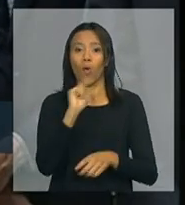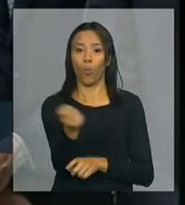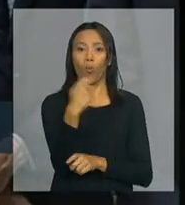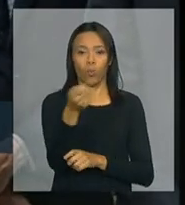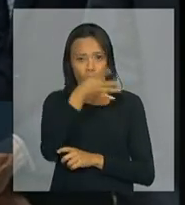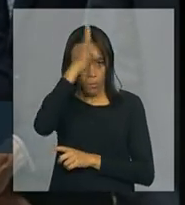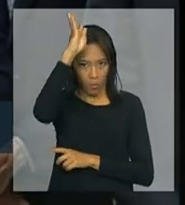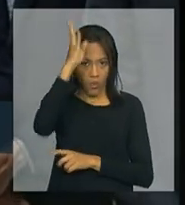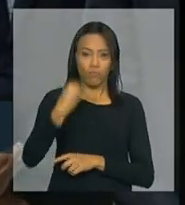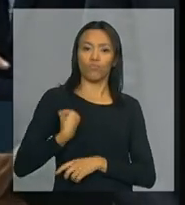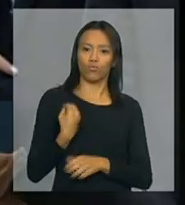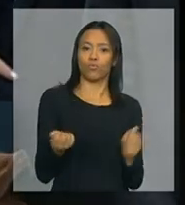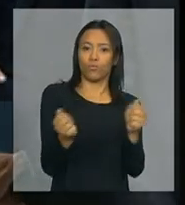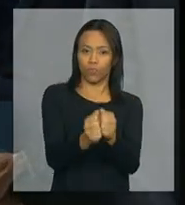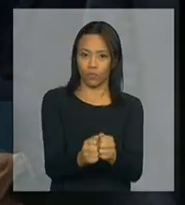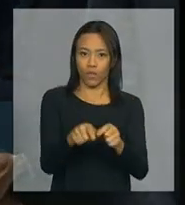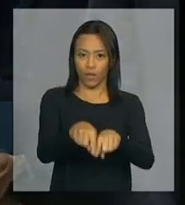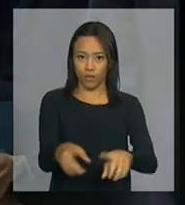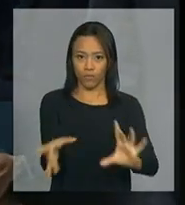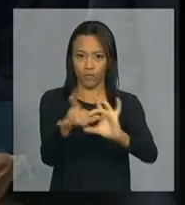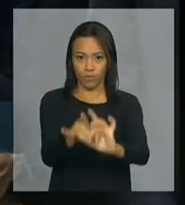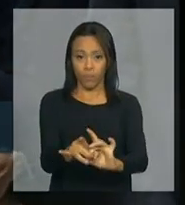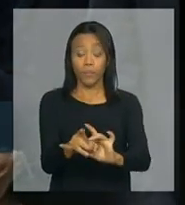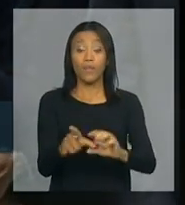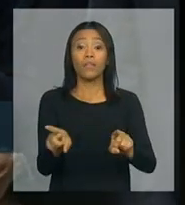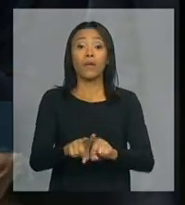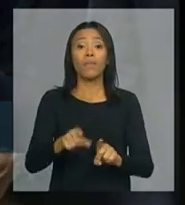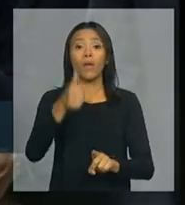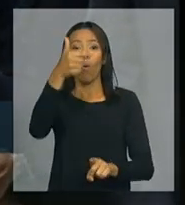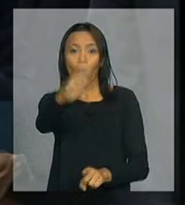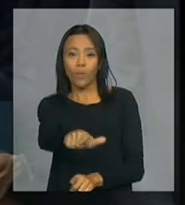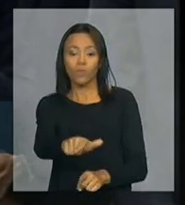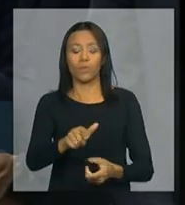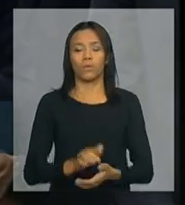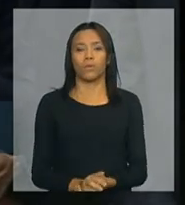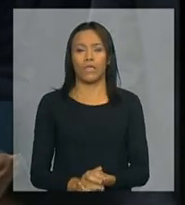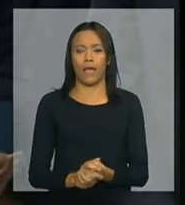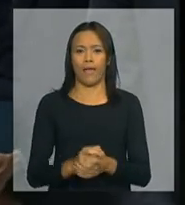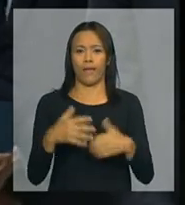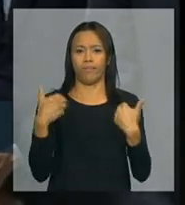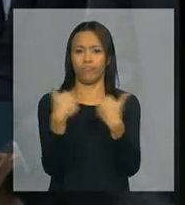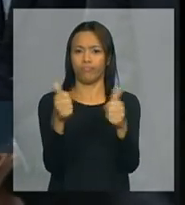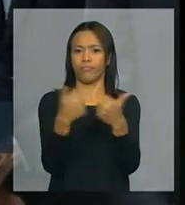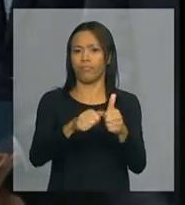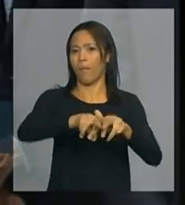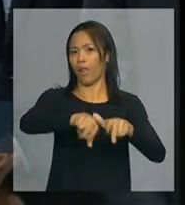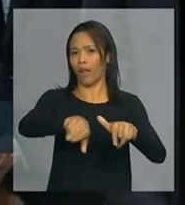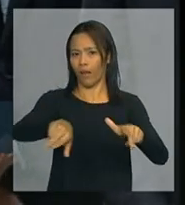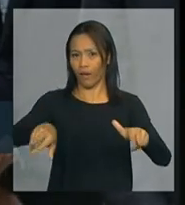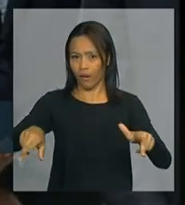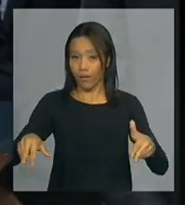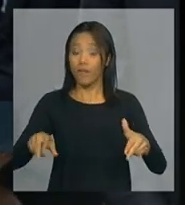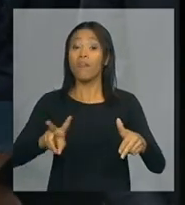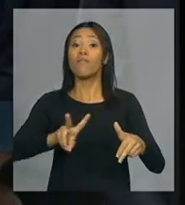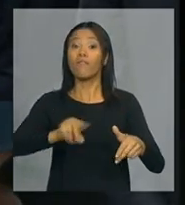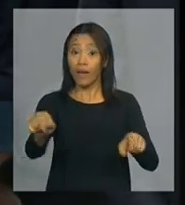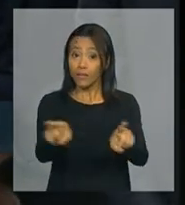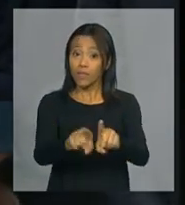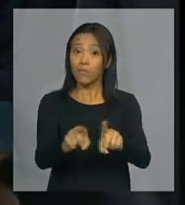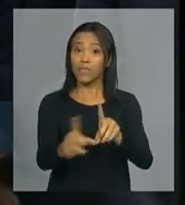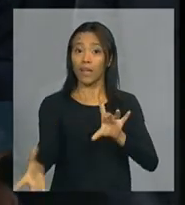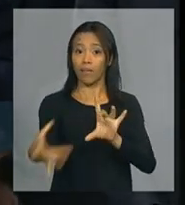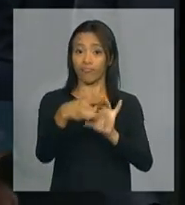disso, todo o sistema de transporte da cidade, da região metropolitana, estarão integrados